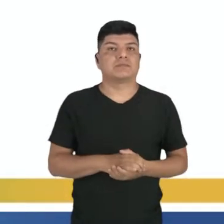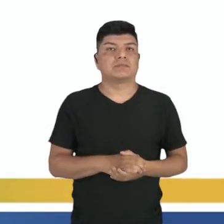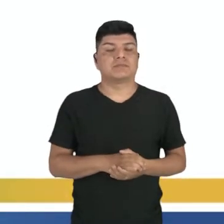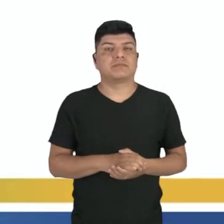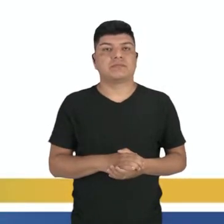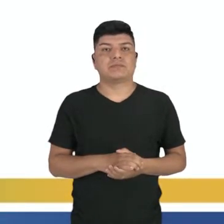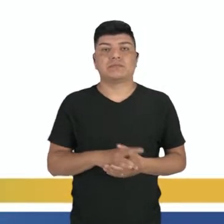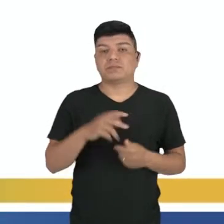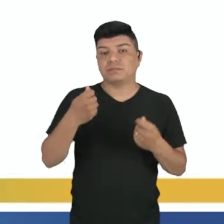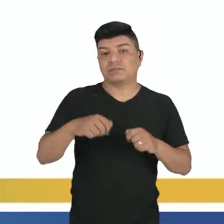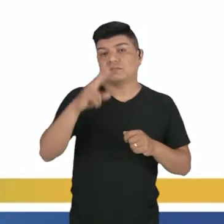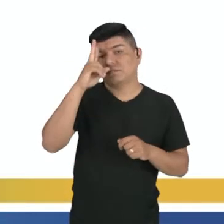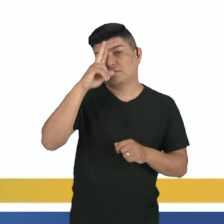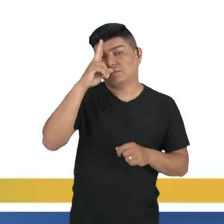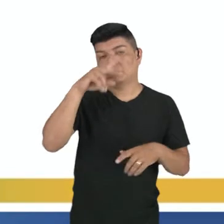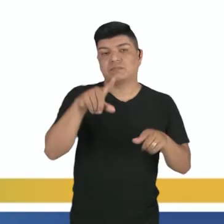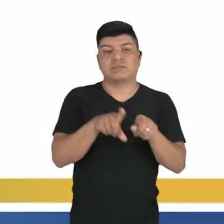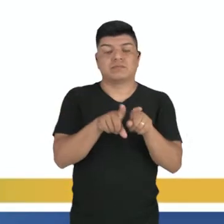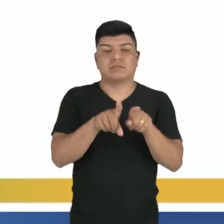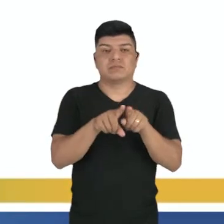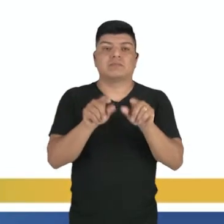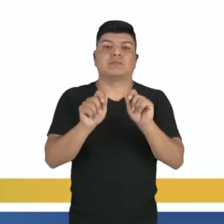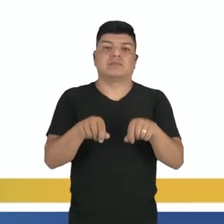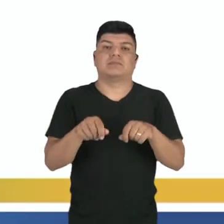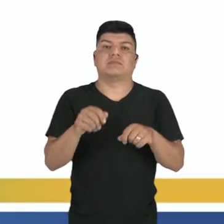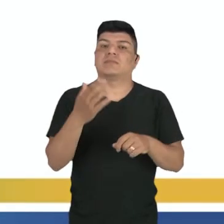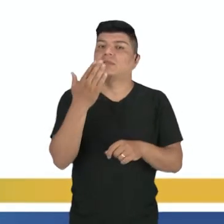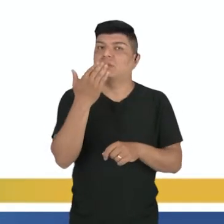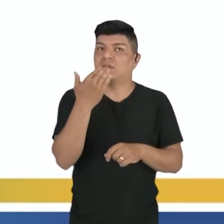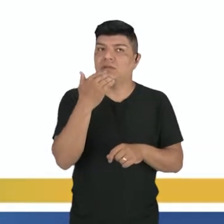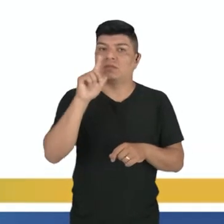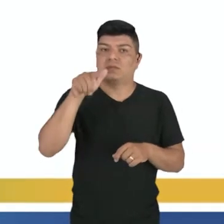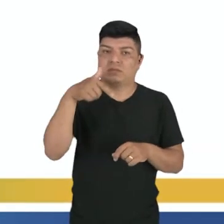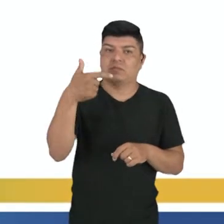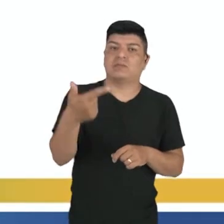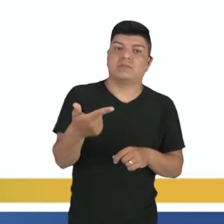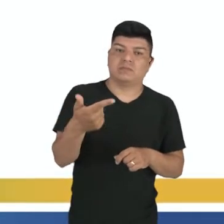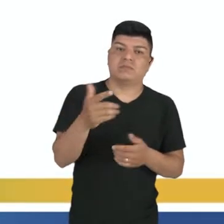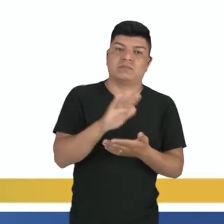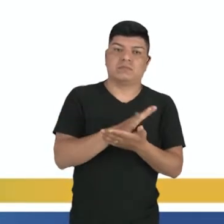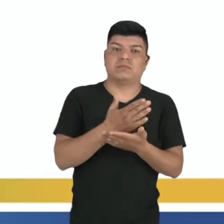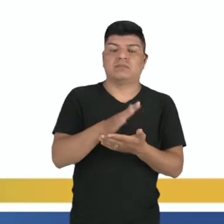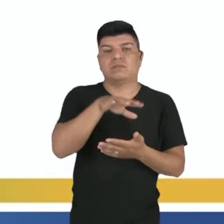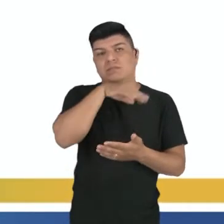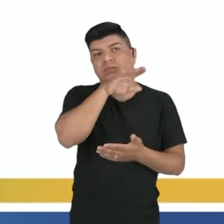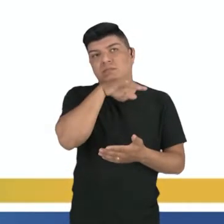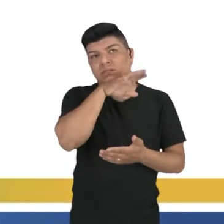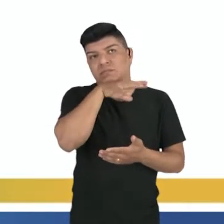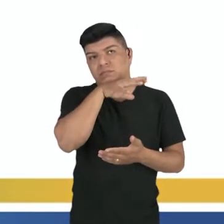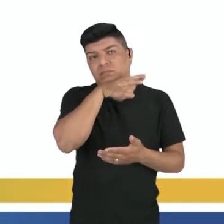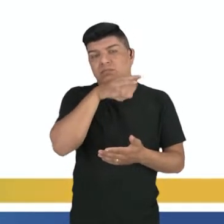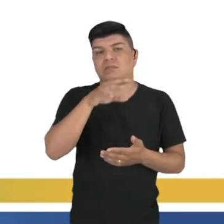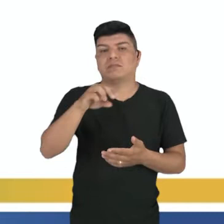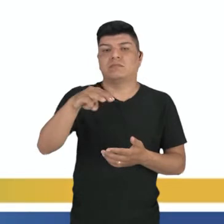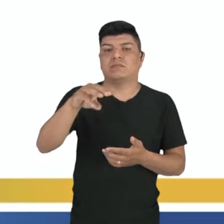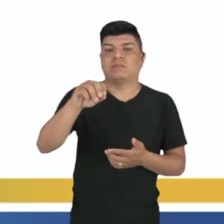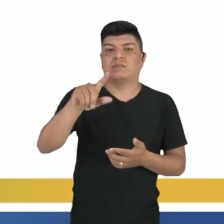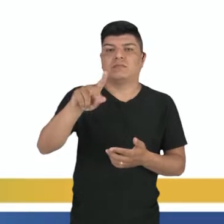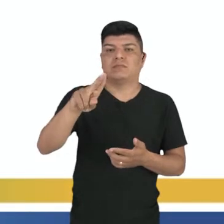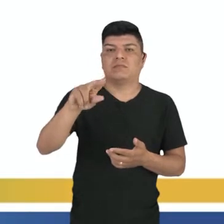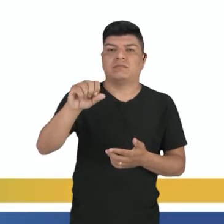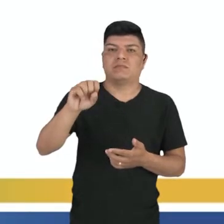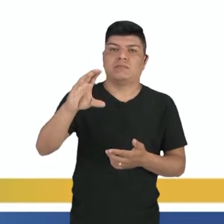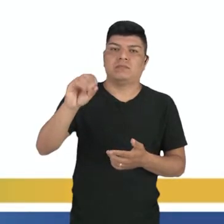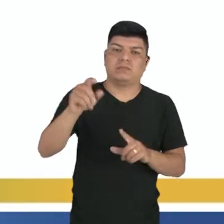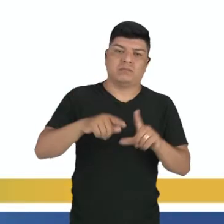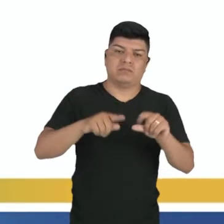que a gente tem que lembrar que eles também podem servir de alimentos para algumas espécies de animais, como moluscos, ouriços do mar,